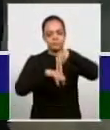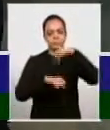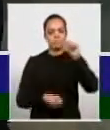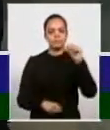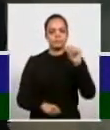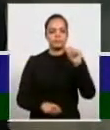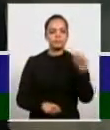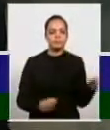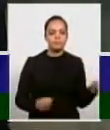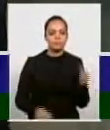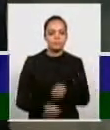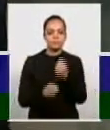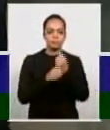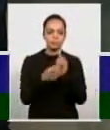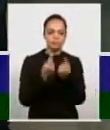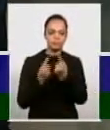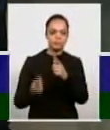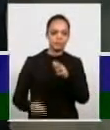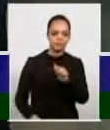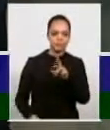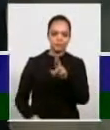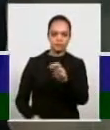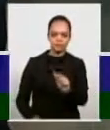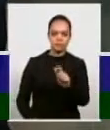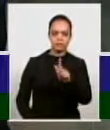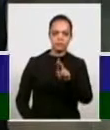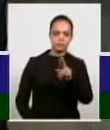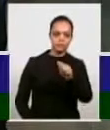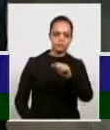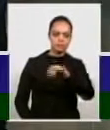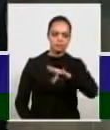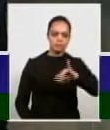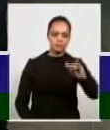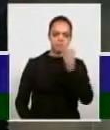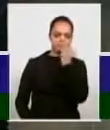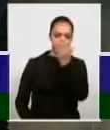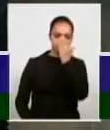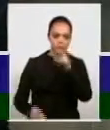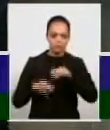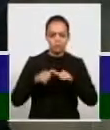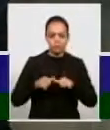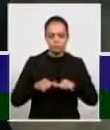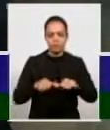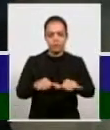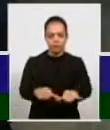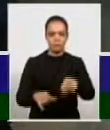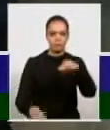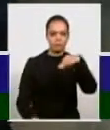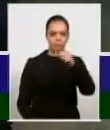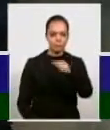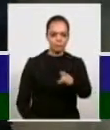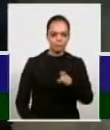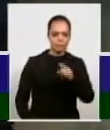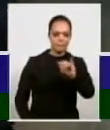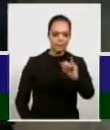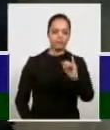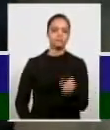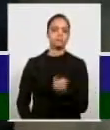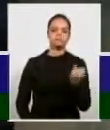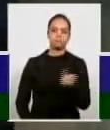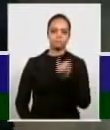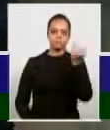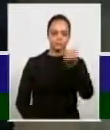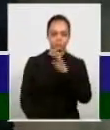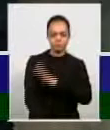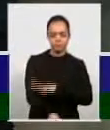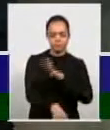que foi colocada na Avenida Araguari, em frente ao supermercado Max. Então, muito importante a sinalização